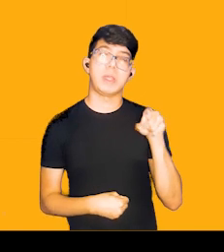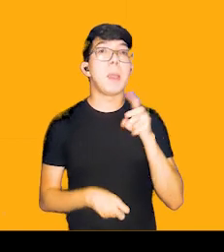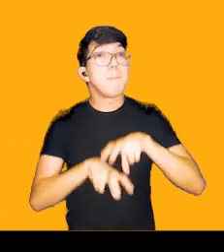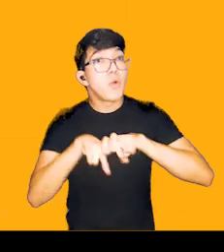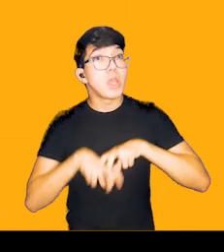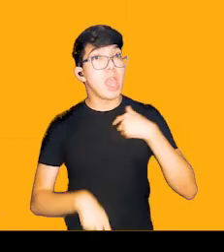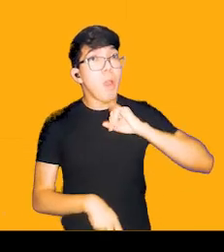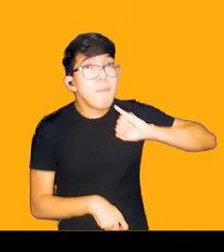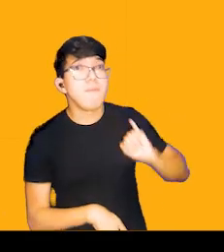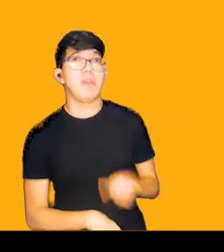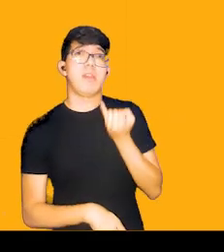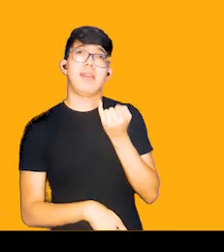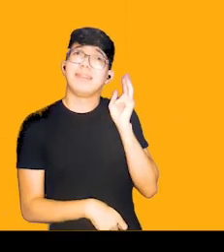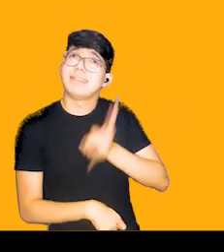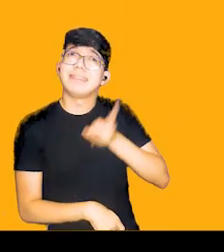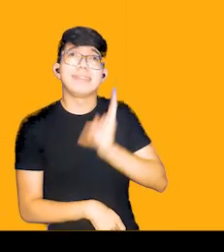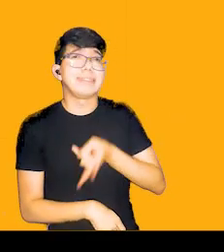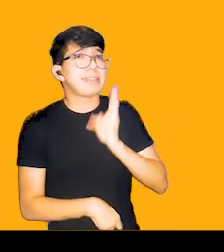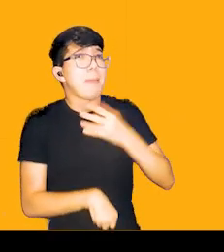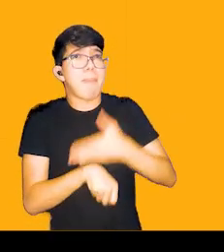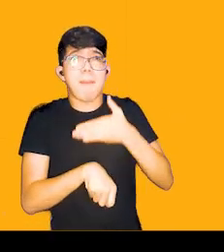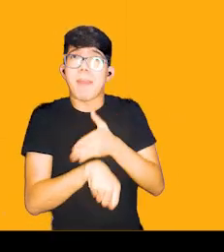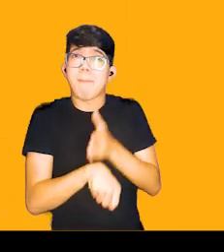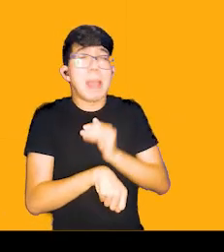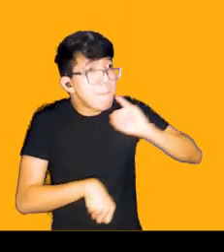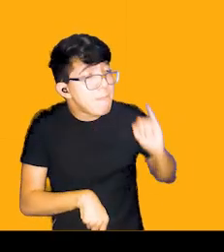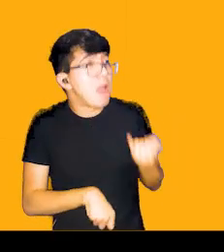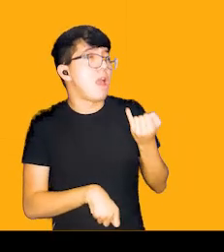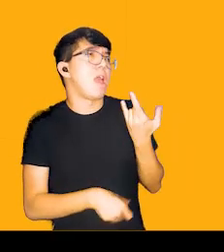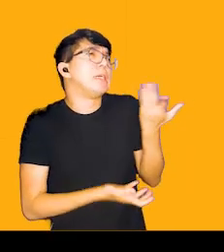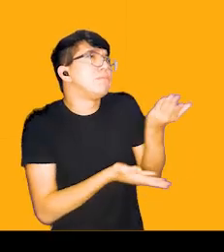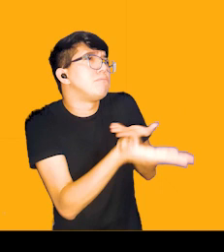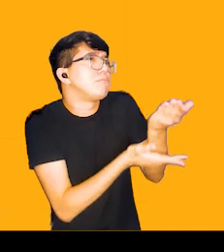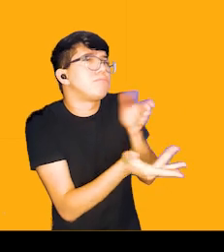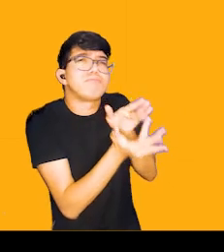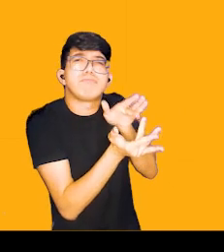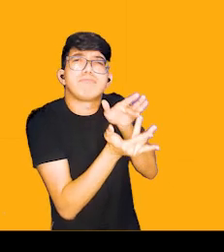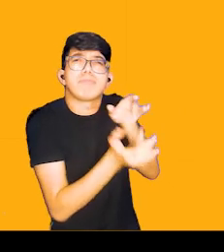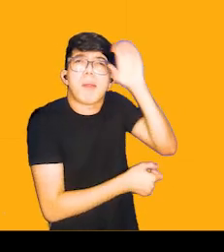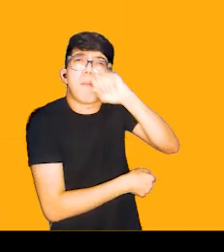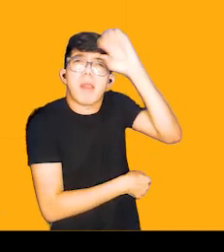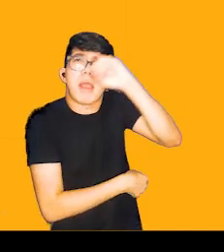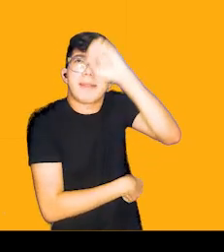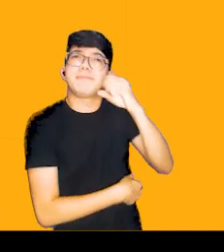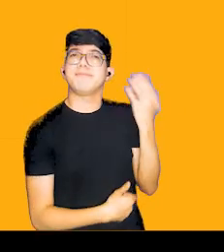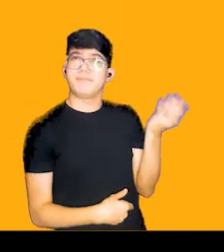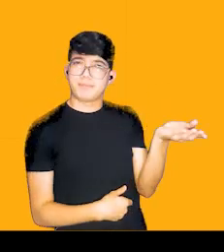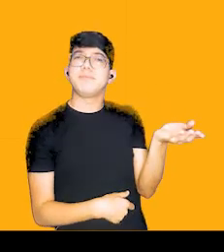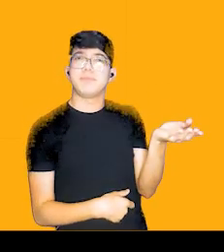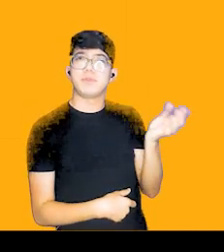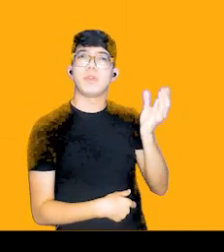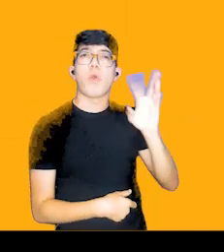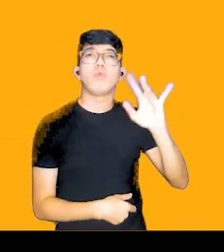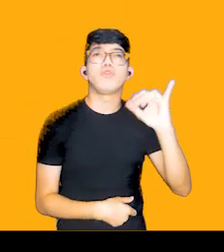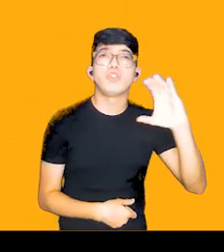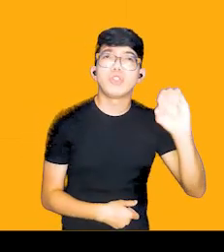Então, eu não perdi tempo. O tempo todo que eu podia, eu estava ali junto com ele, tentando